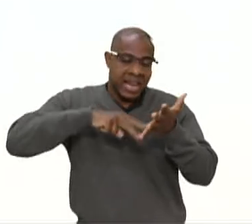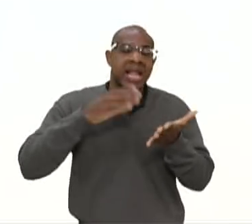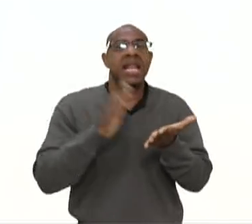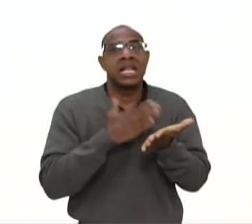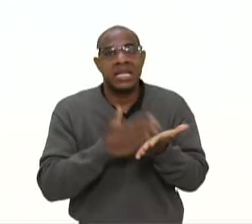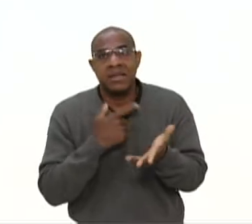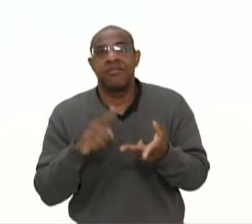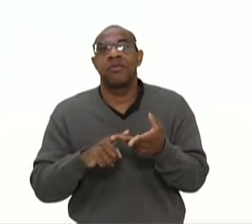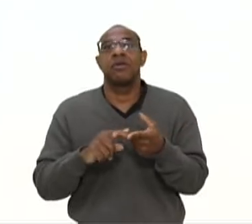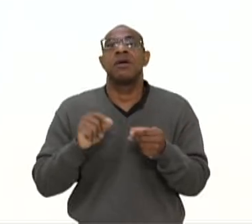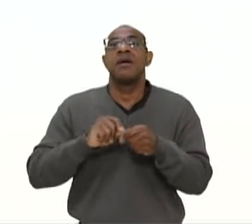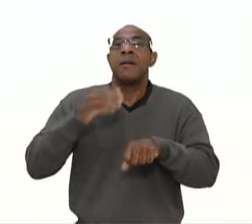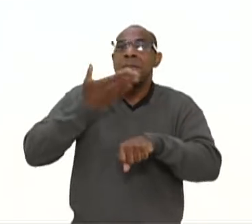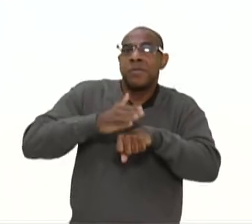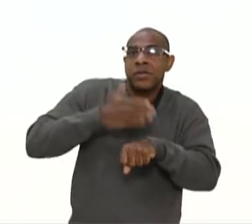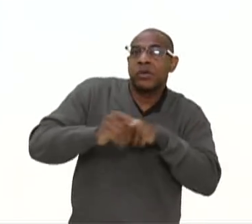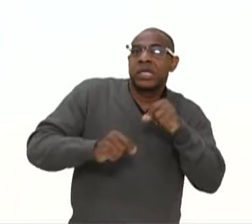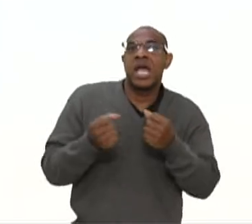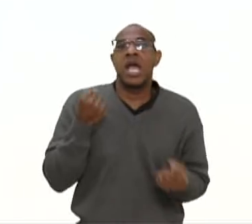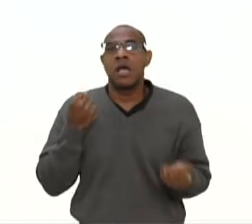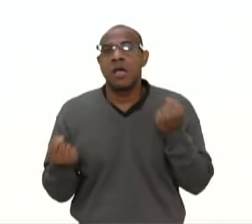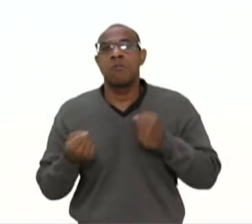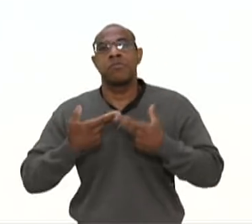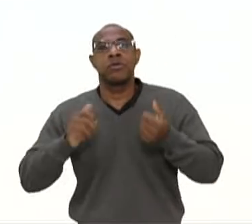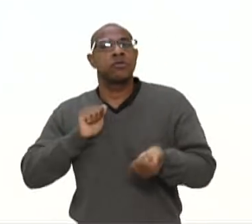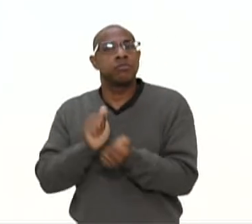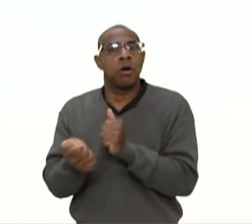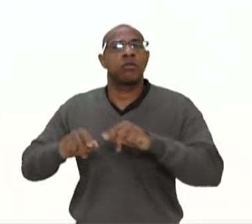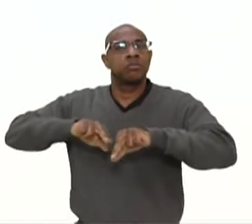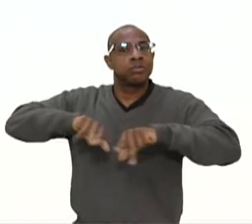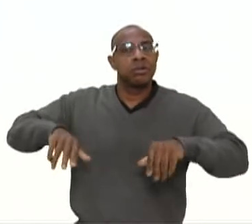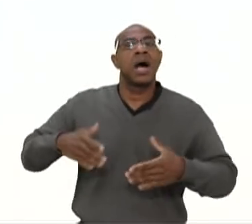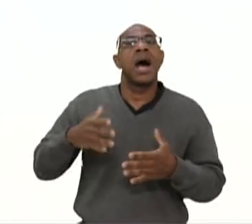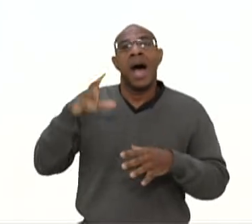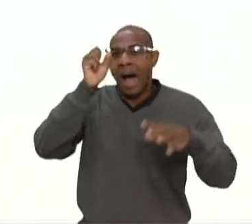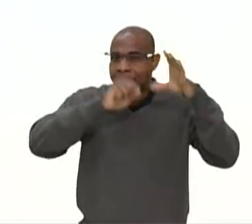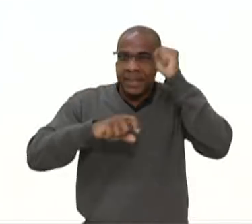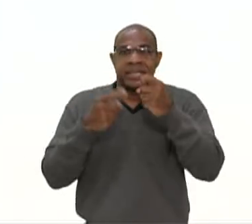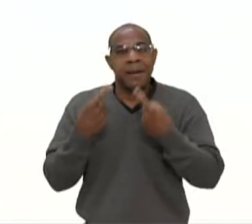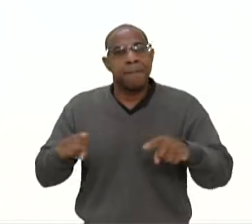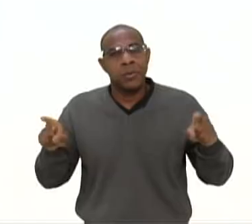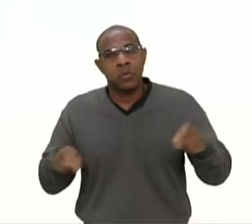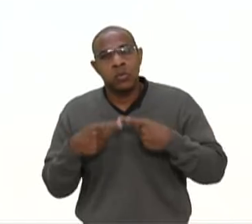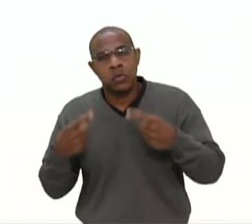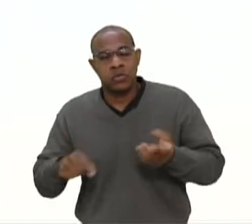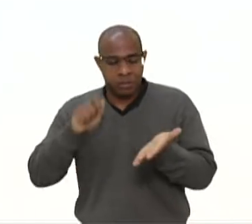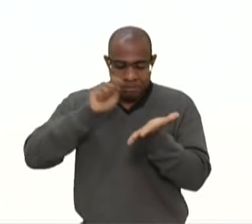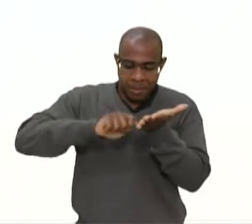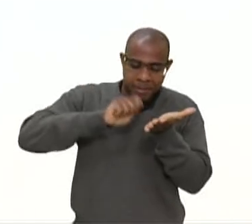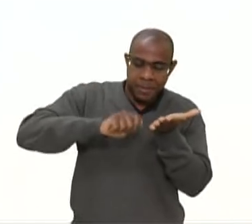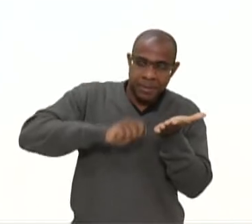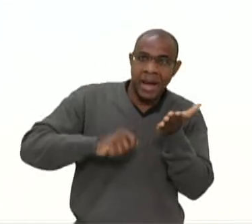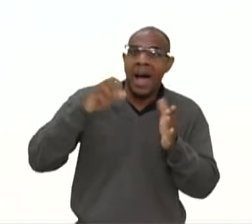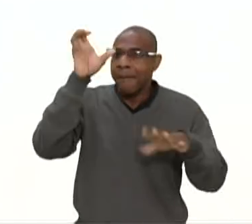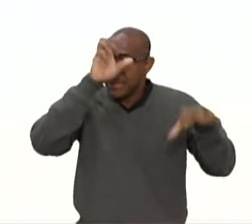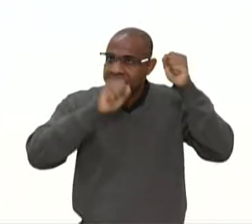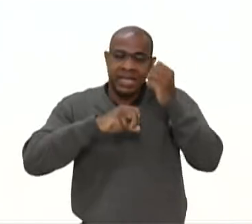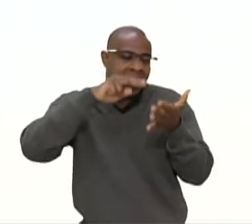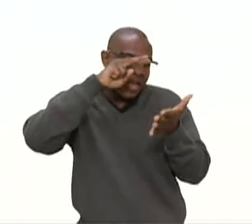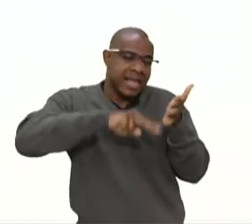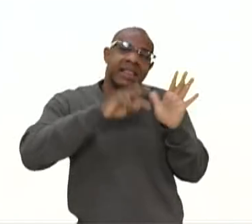Praticar esportes, aprender um novo instrumento musical. Escrever textos e estabelecer uma rotina útil